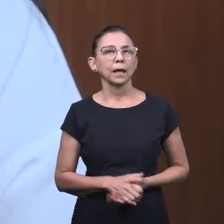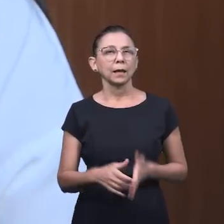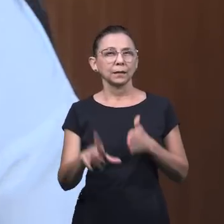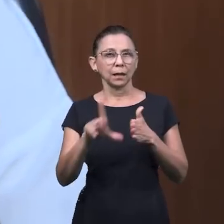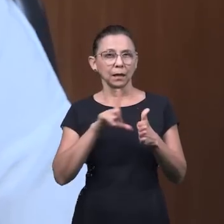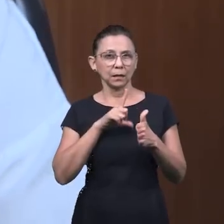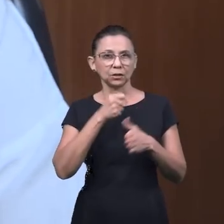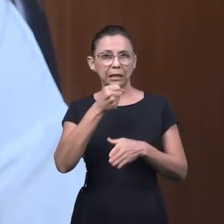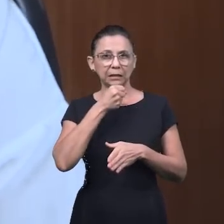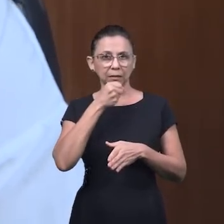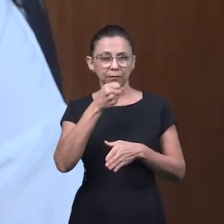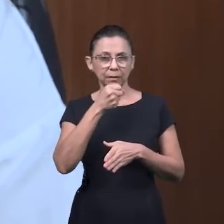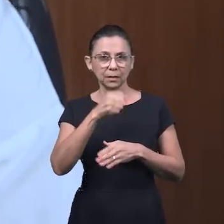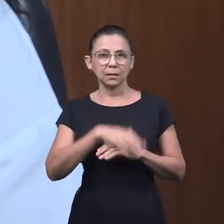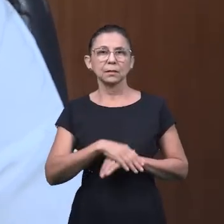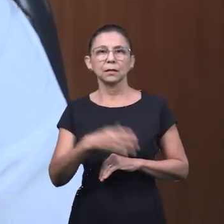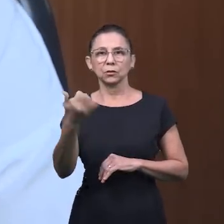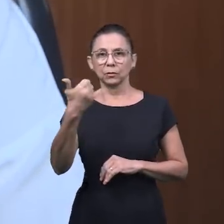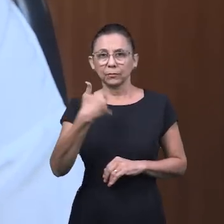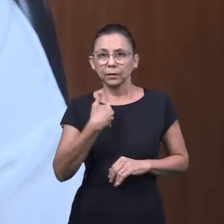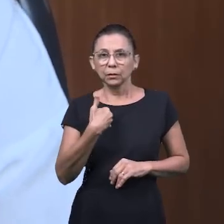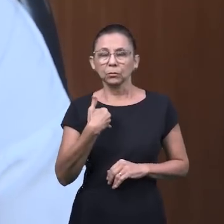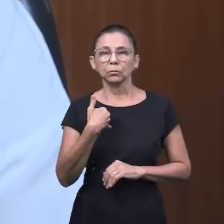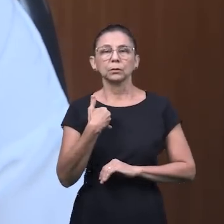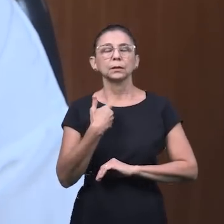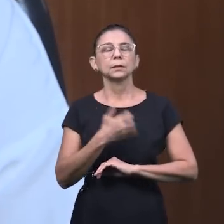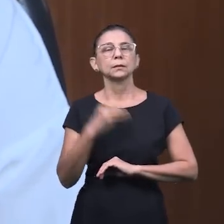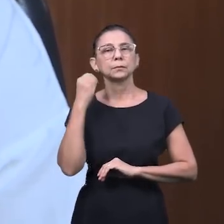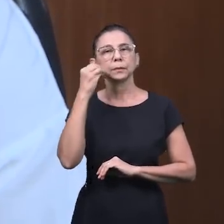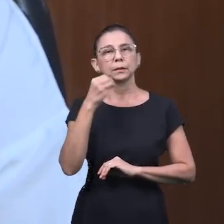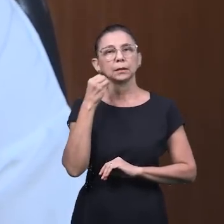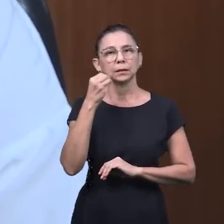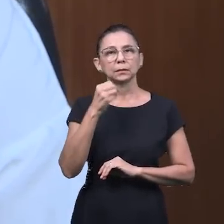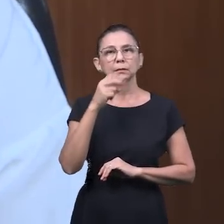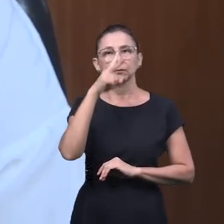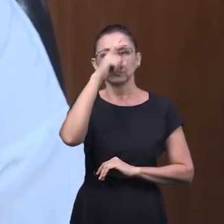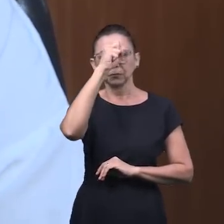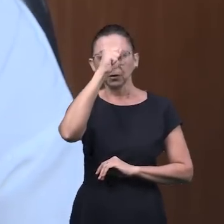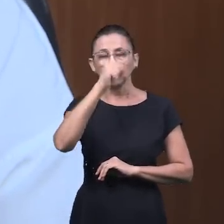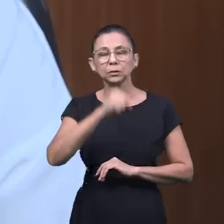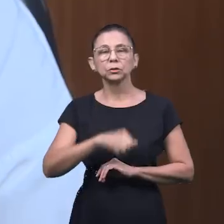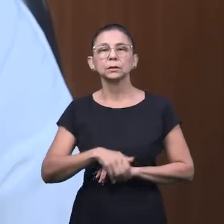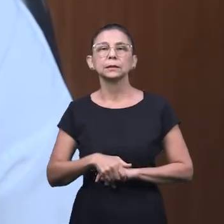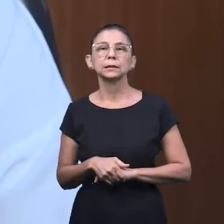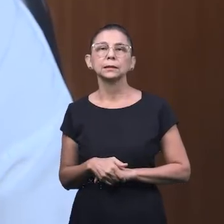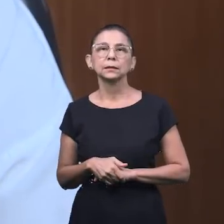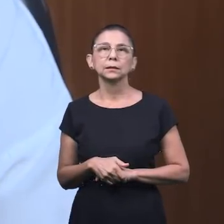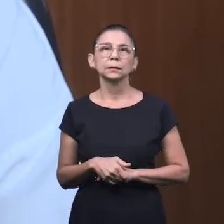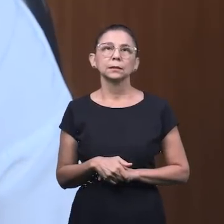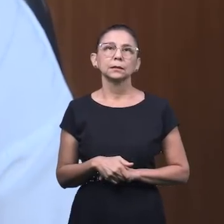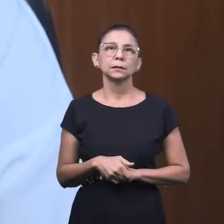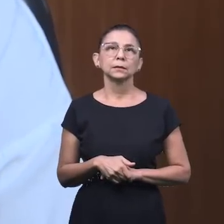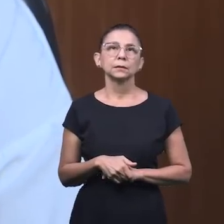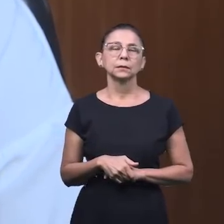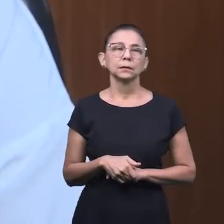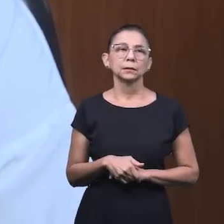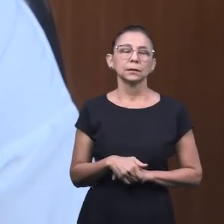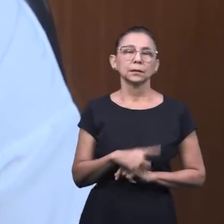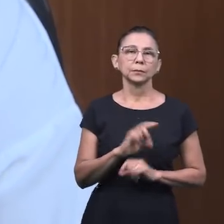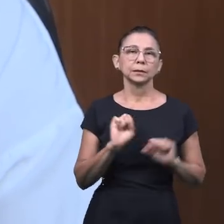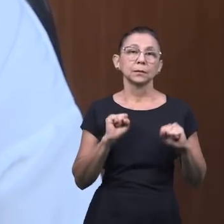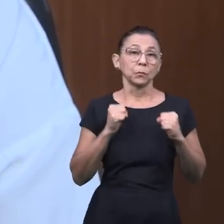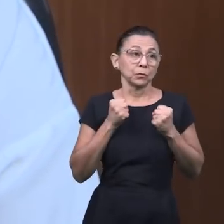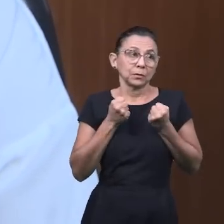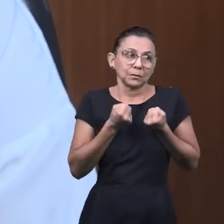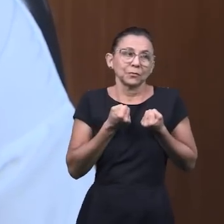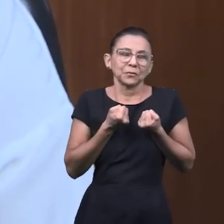né? A experiência, a gente já sabe a experiência. É muito forte, muito impactante. E requer... acho que acredito até dela muito